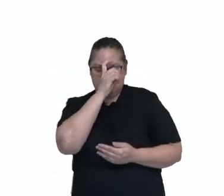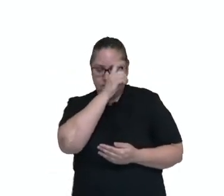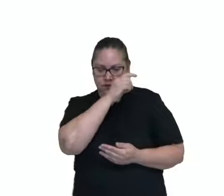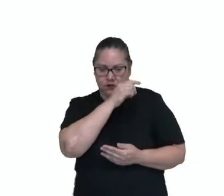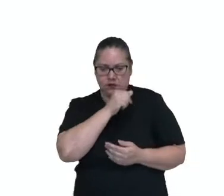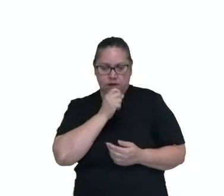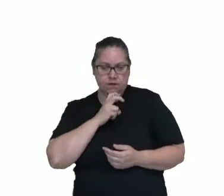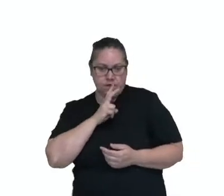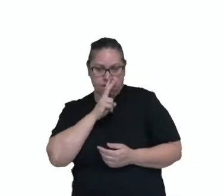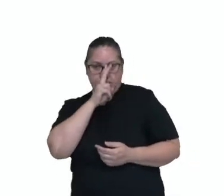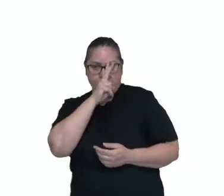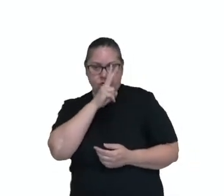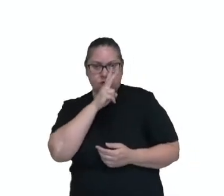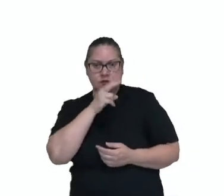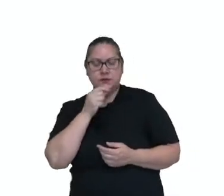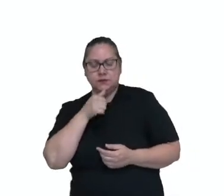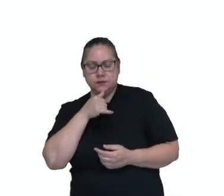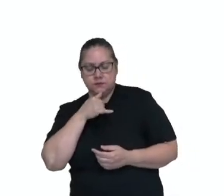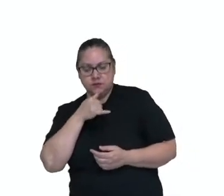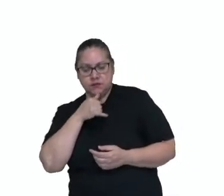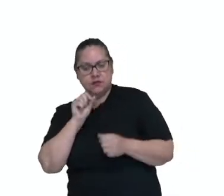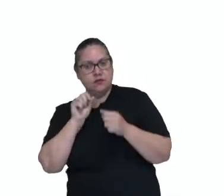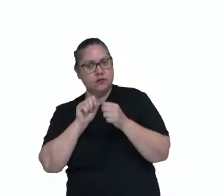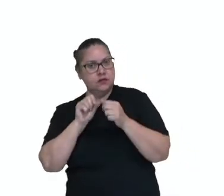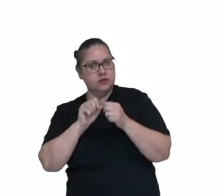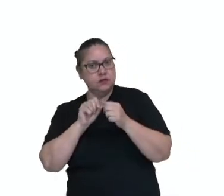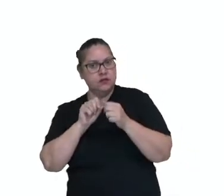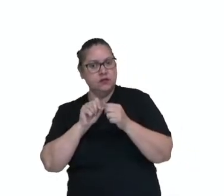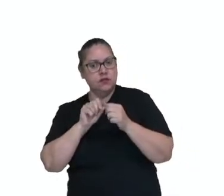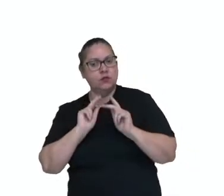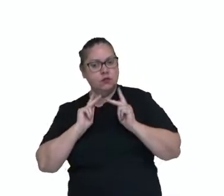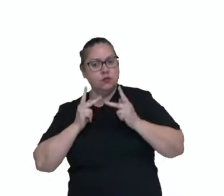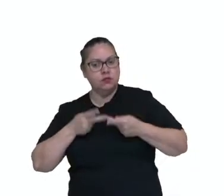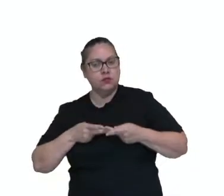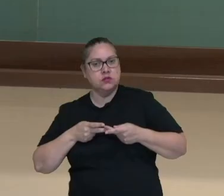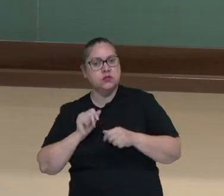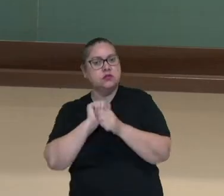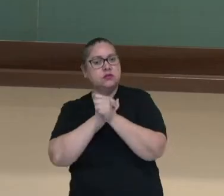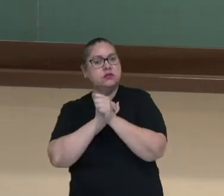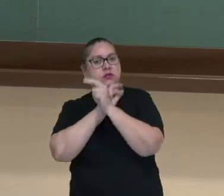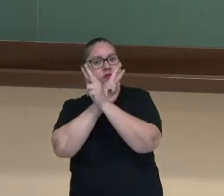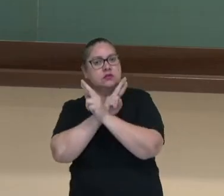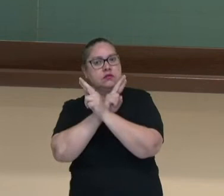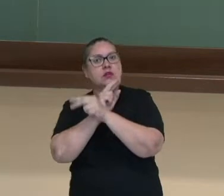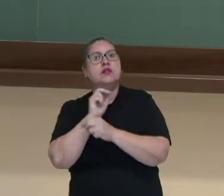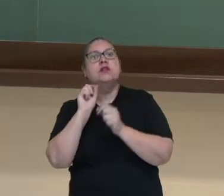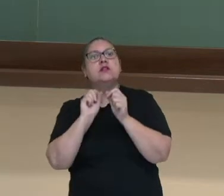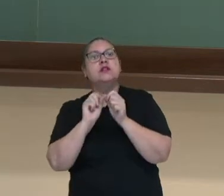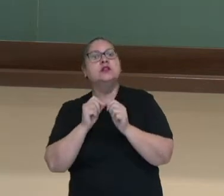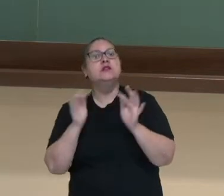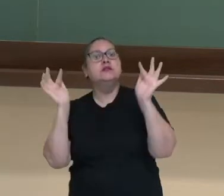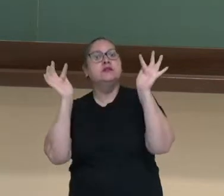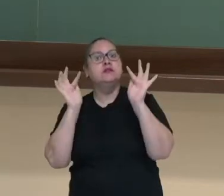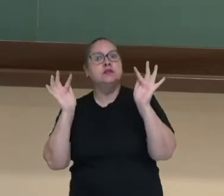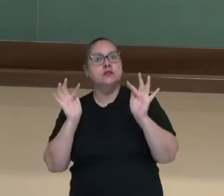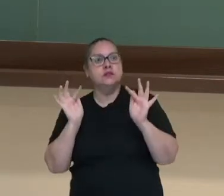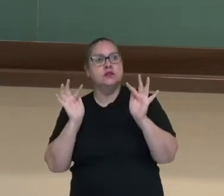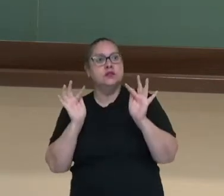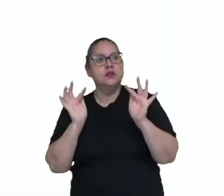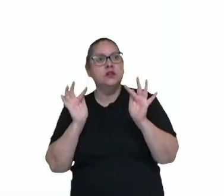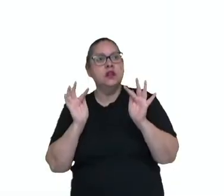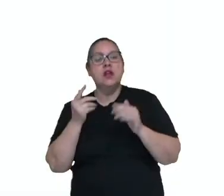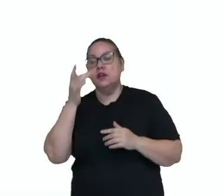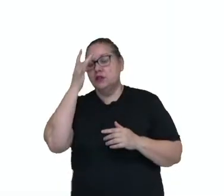fazê-la forte, tristeza para fazê-la humana e esperança suficiente para fazê-la feliz.